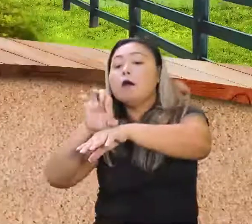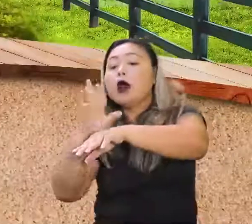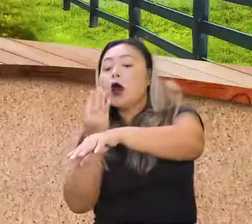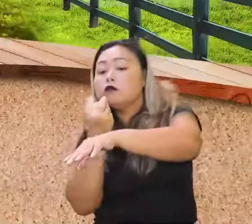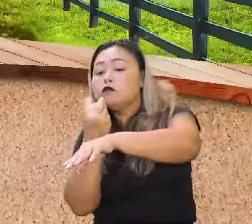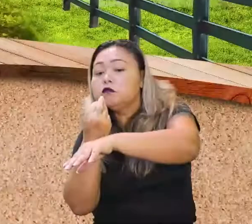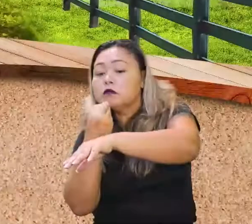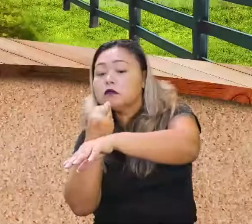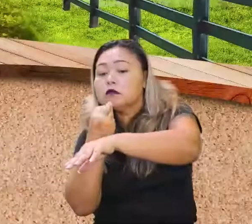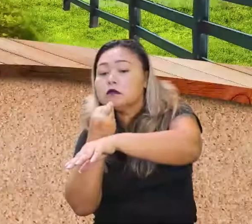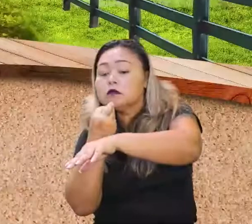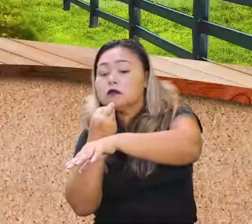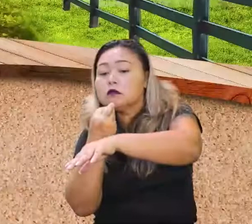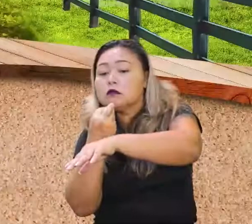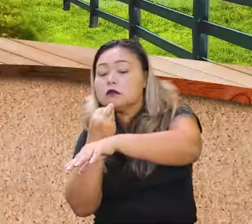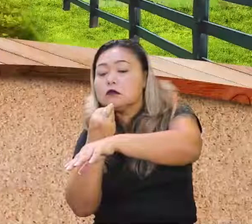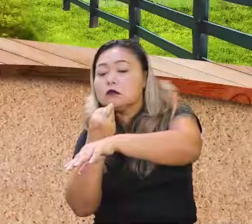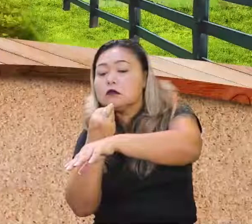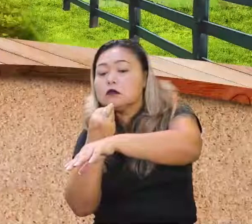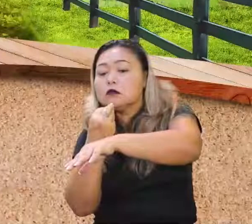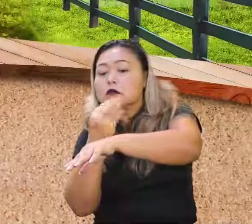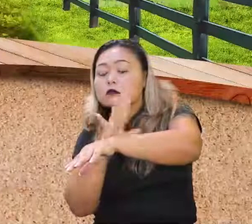camerô,